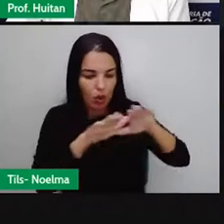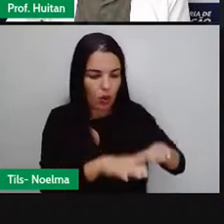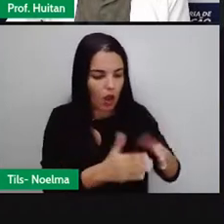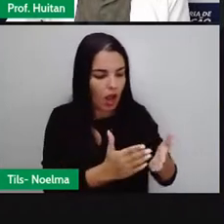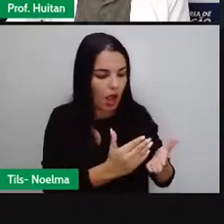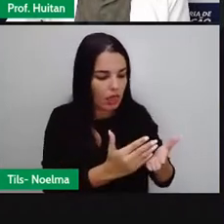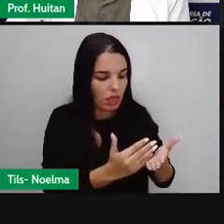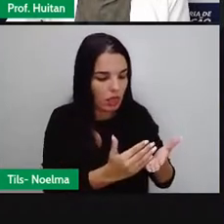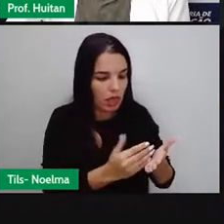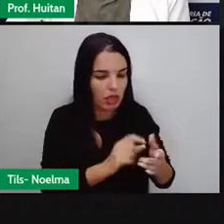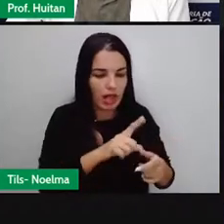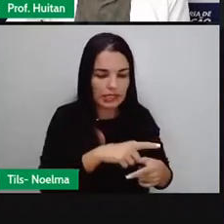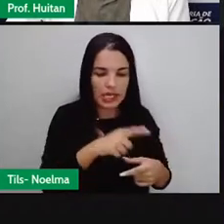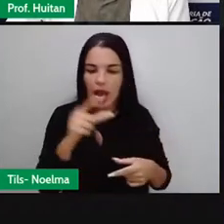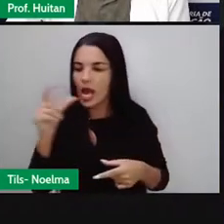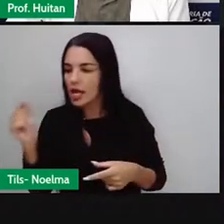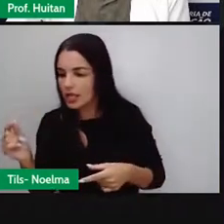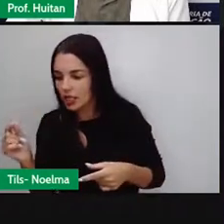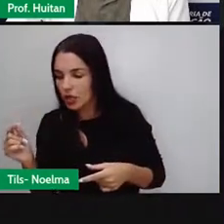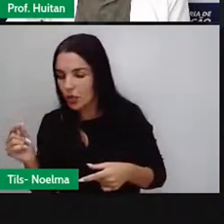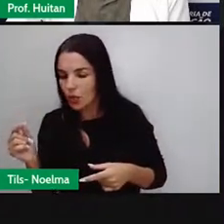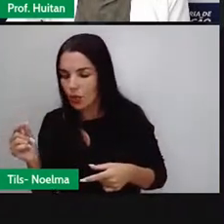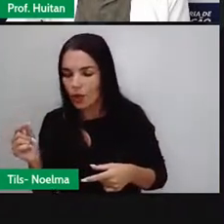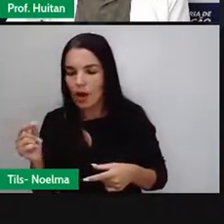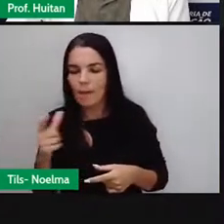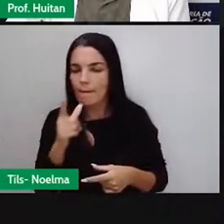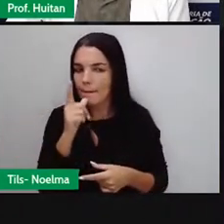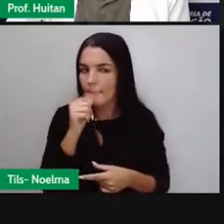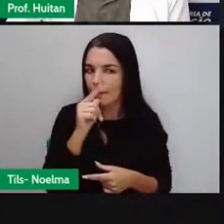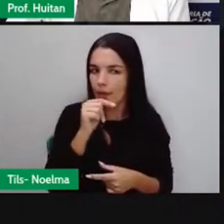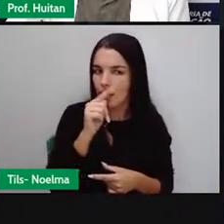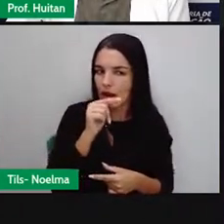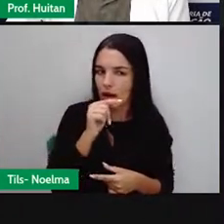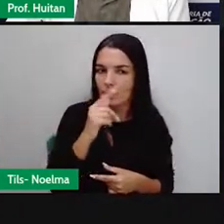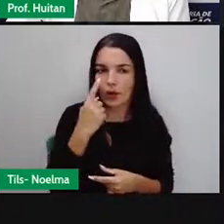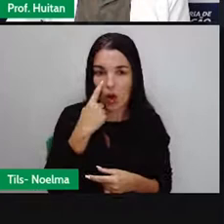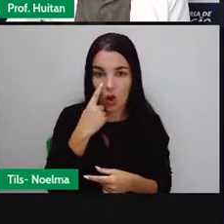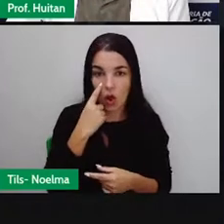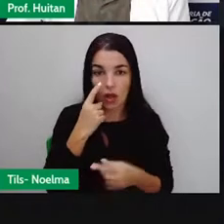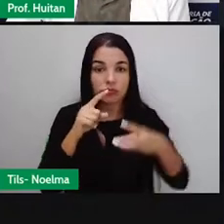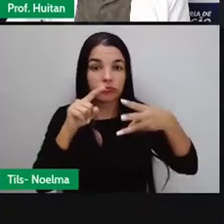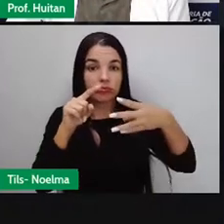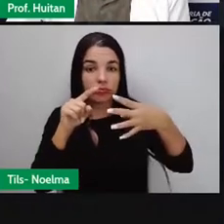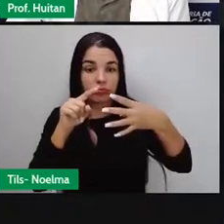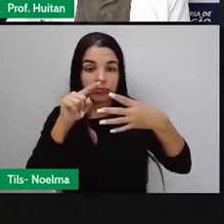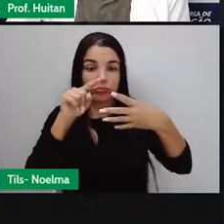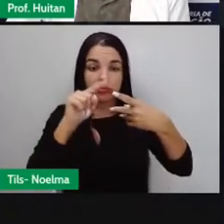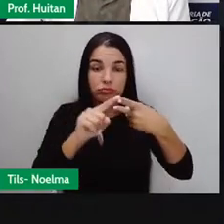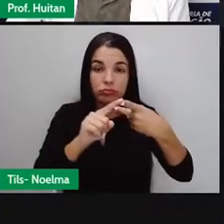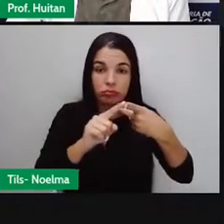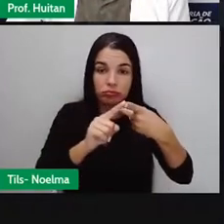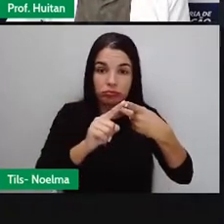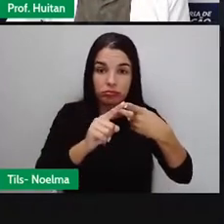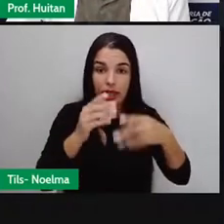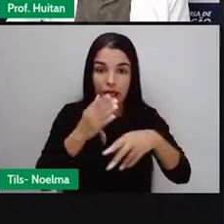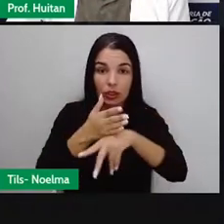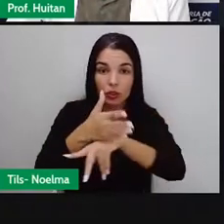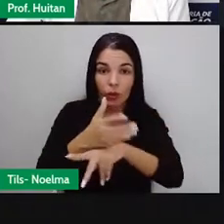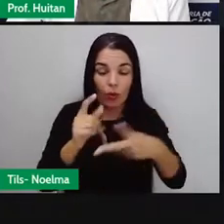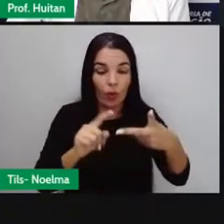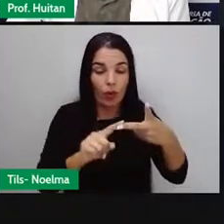período composto. Então, temos o verbo entrar, o verbo deixar, o verbo sair e o